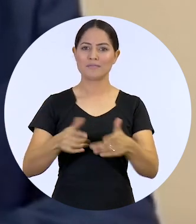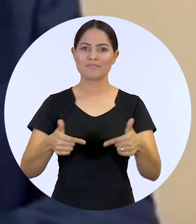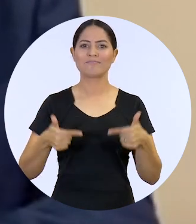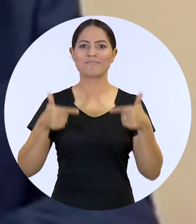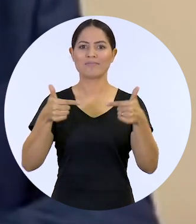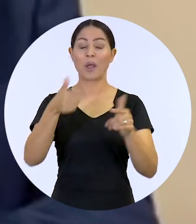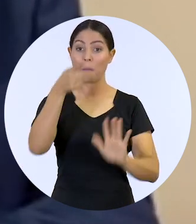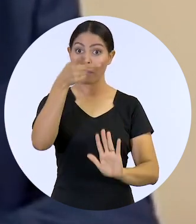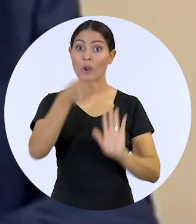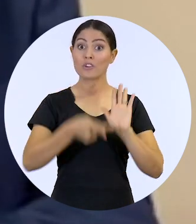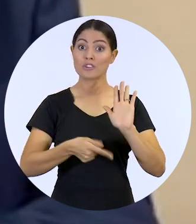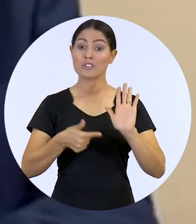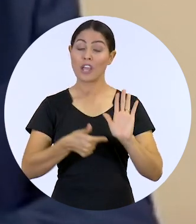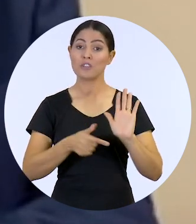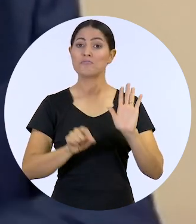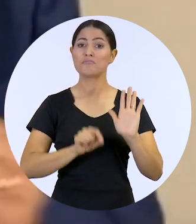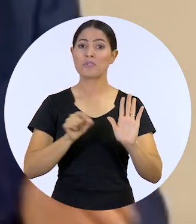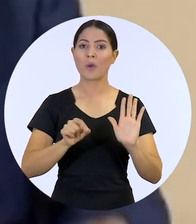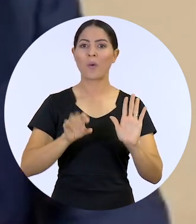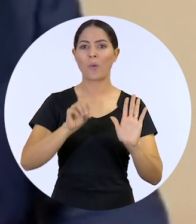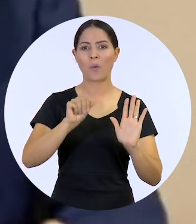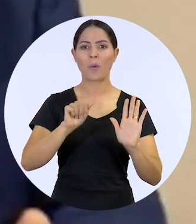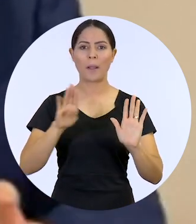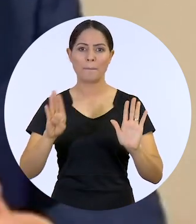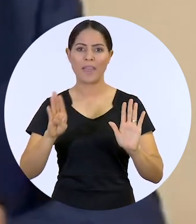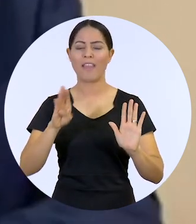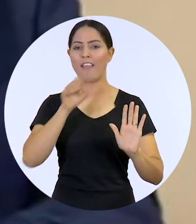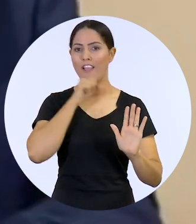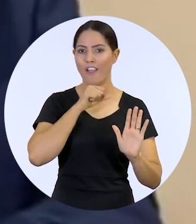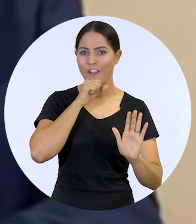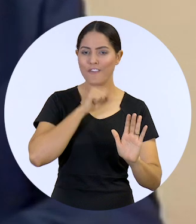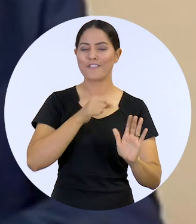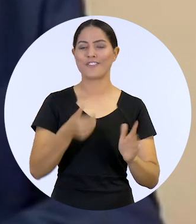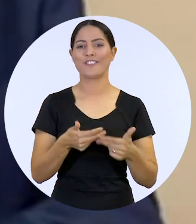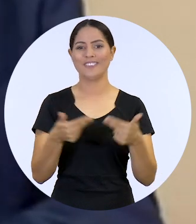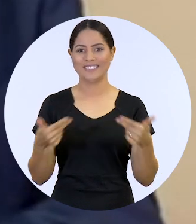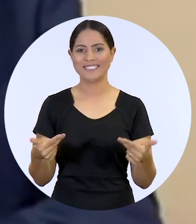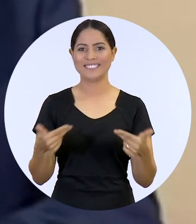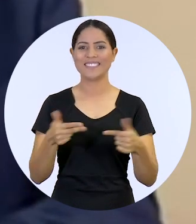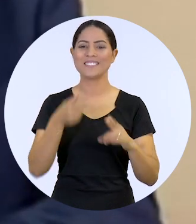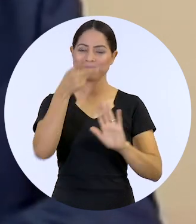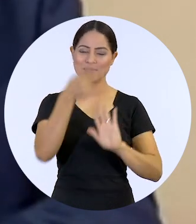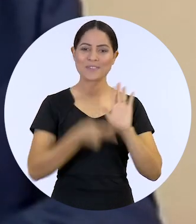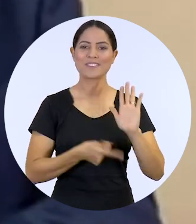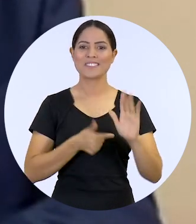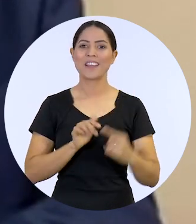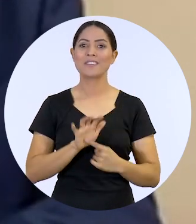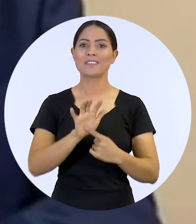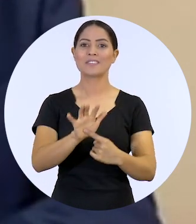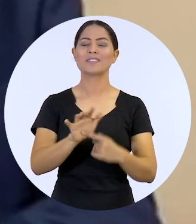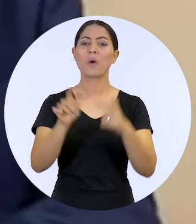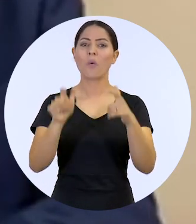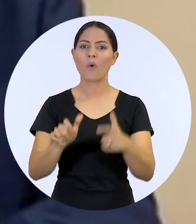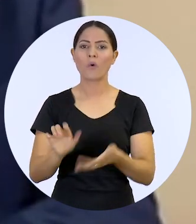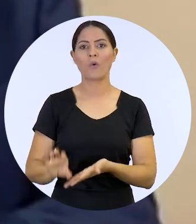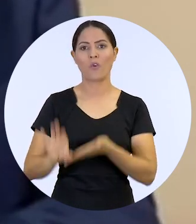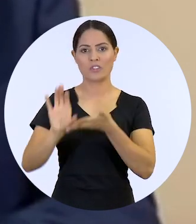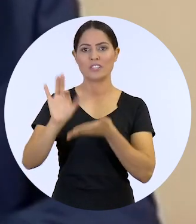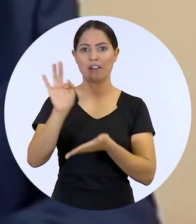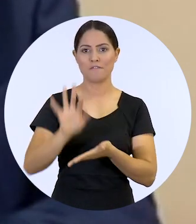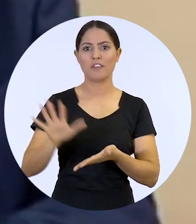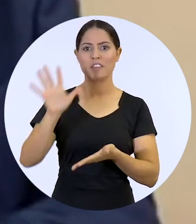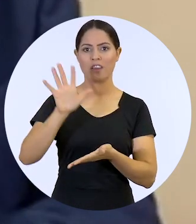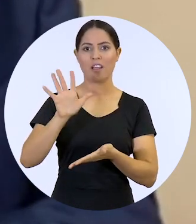verificar os resultados do projeto OABzinha, OABzinho, OAB Vozinho, e por isso nós apresentamos isso ao plenário do